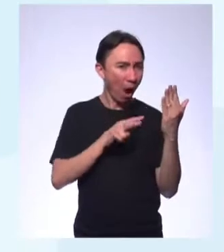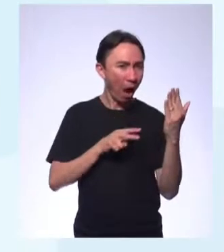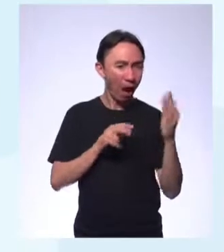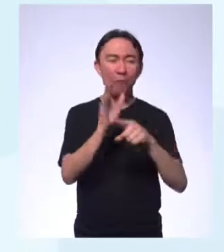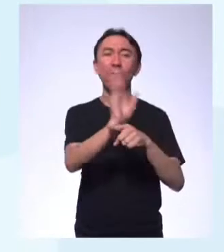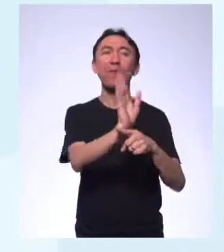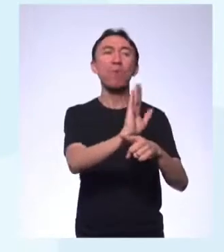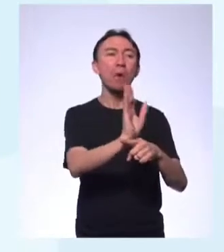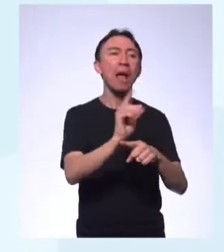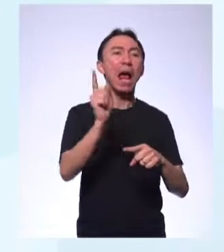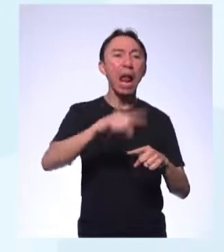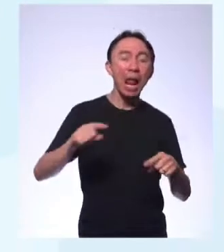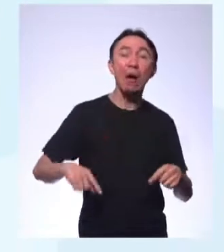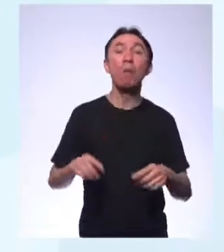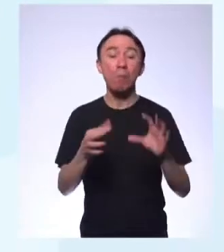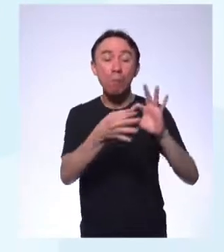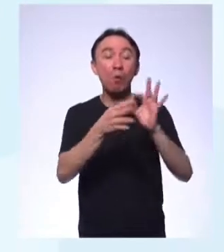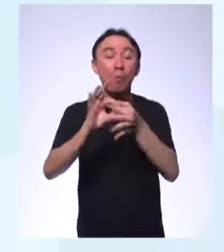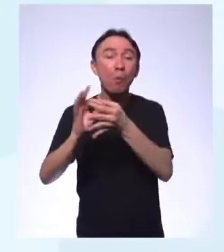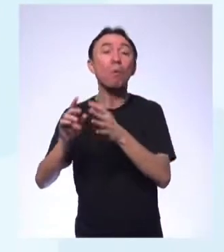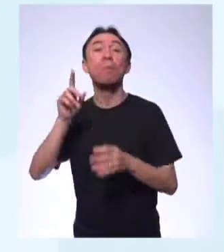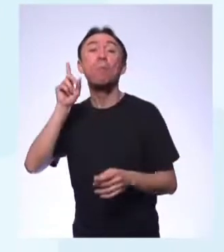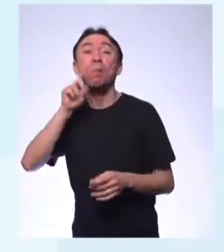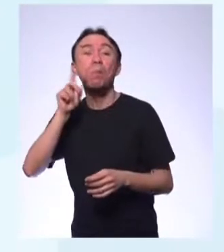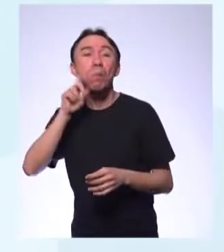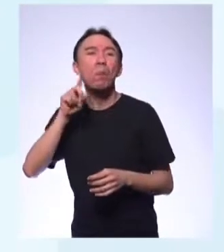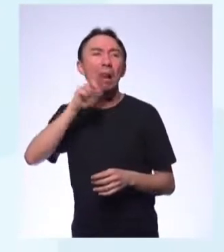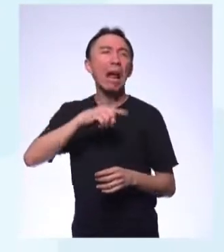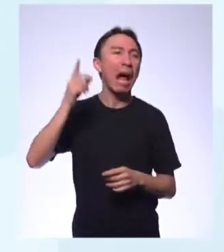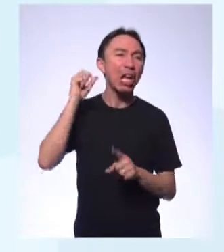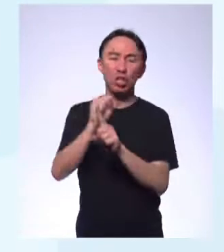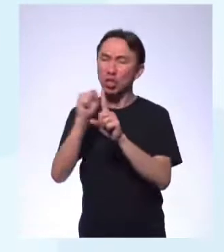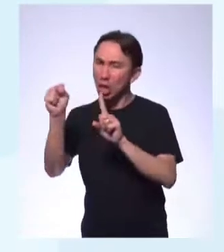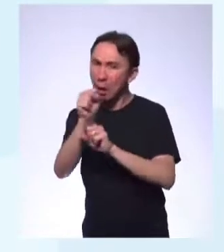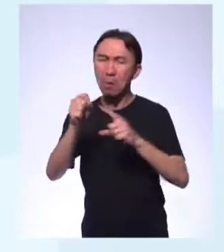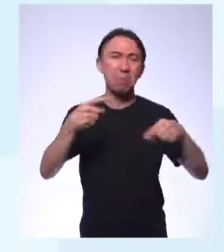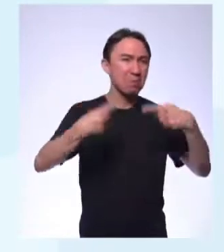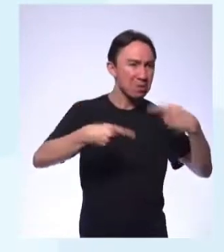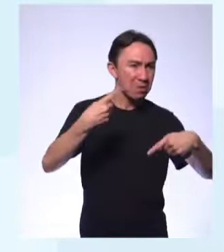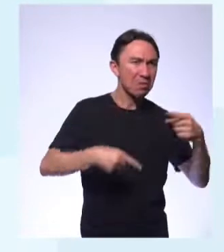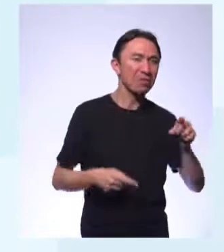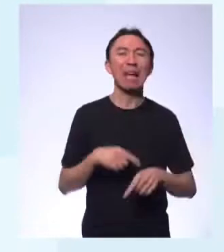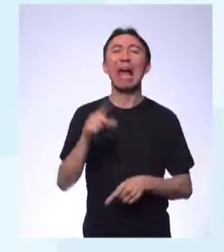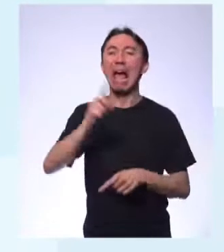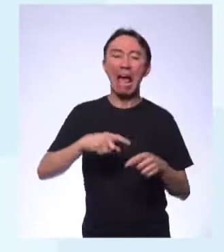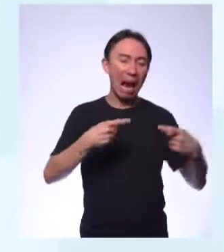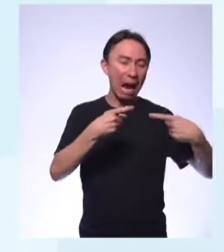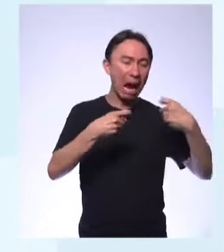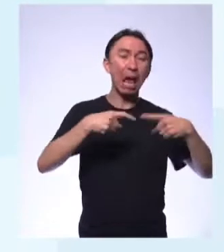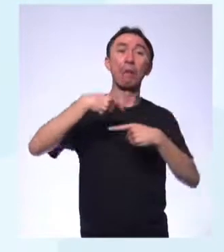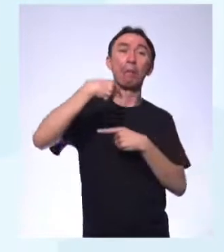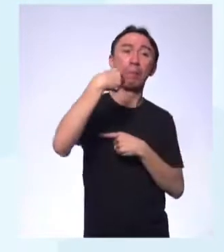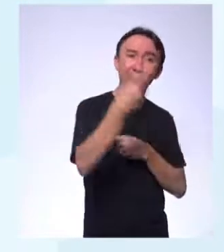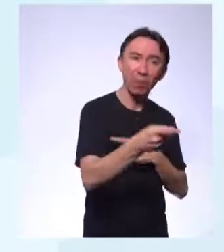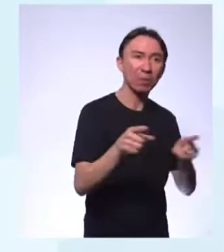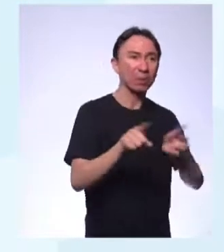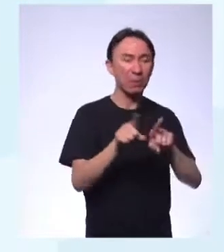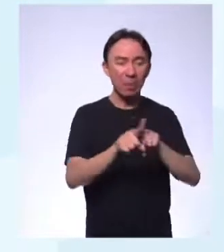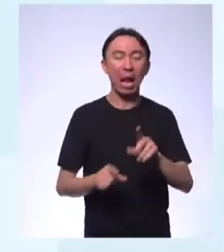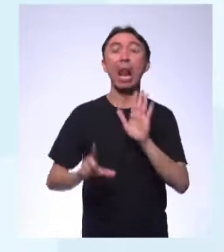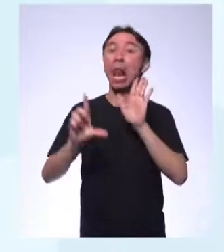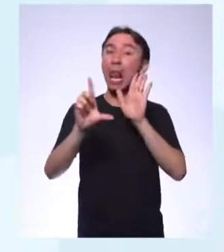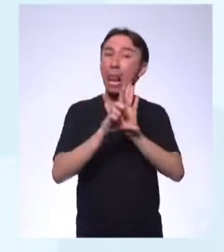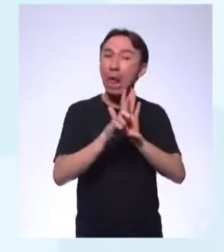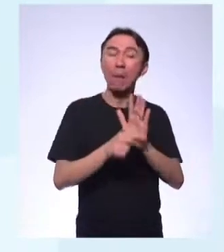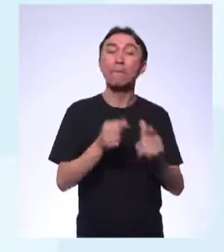âmbito social e político da época, o que inclui o pós-guerra, a lei seca e a aproximação da crise financeira.